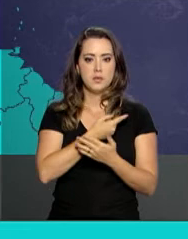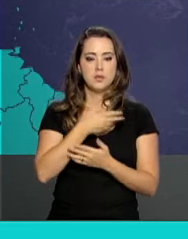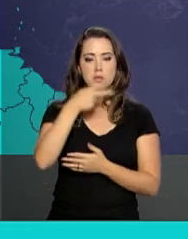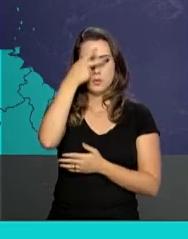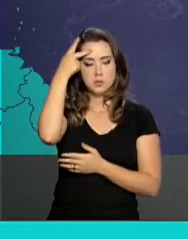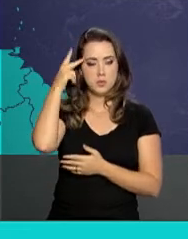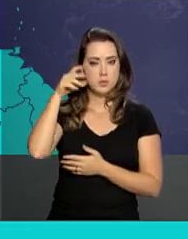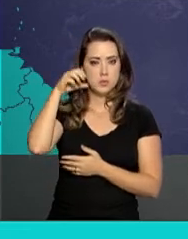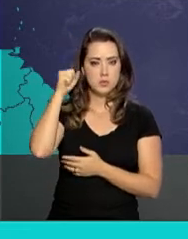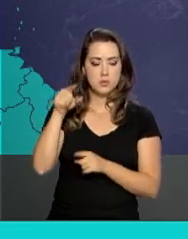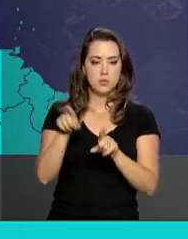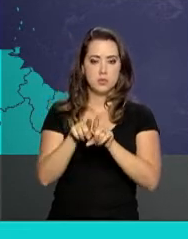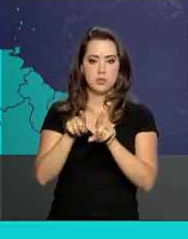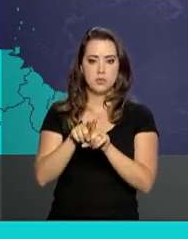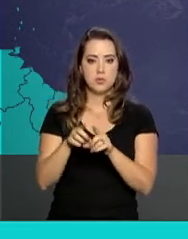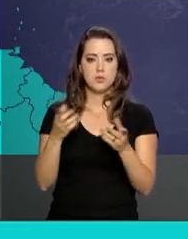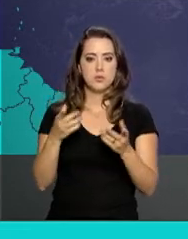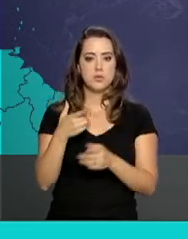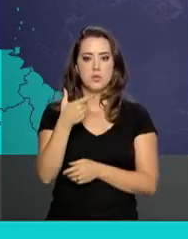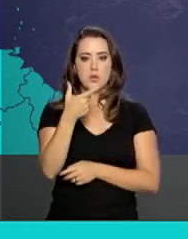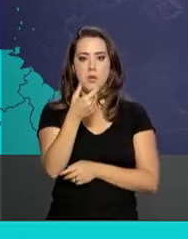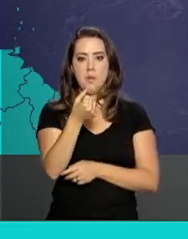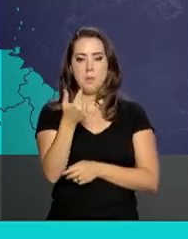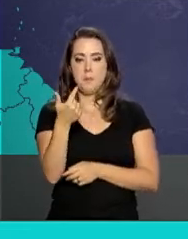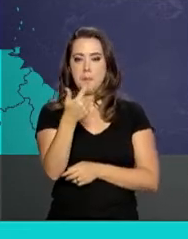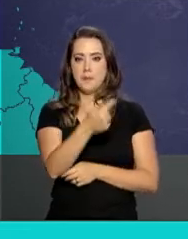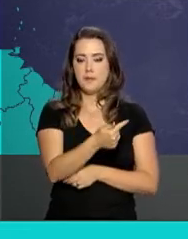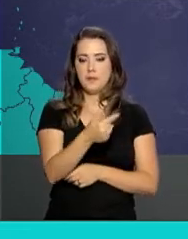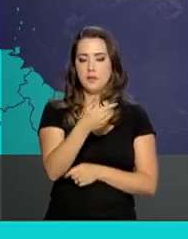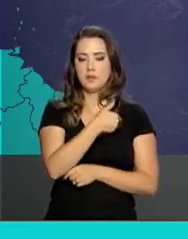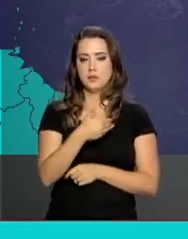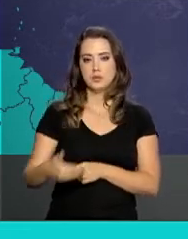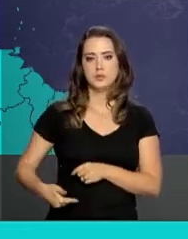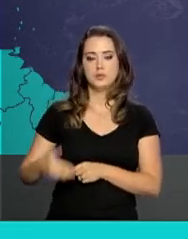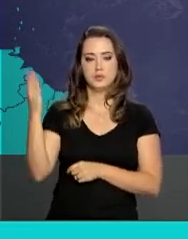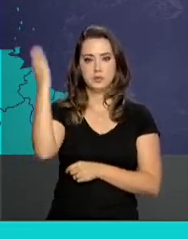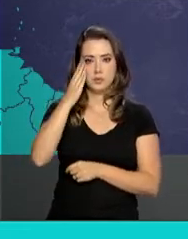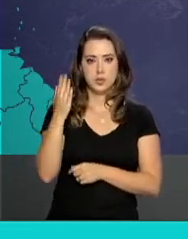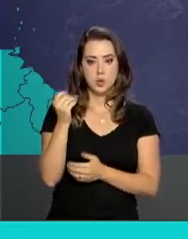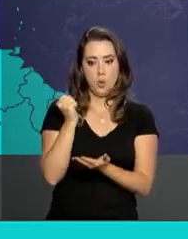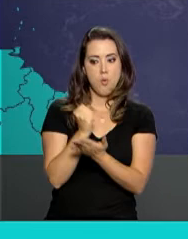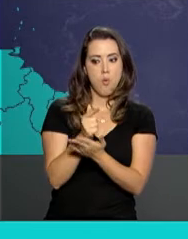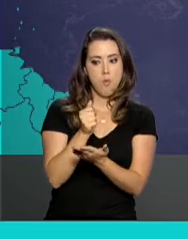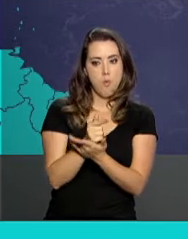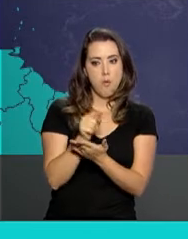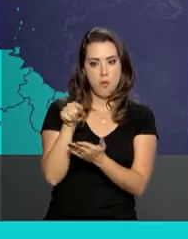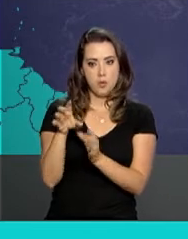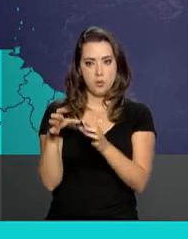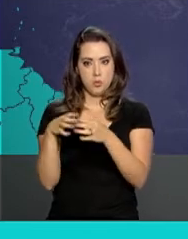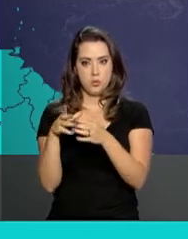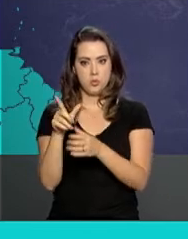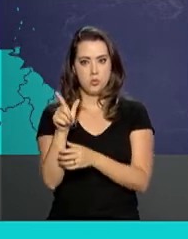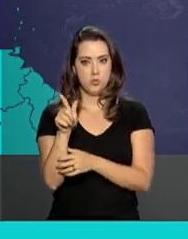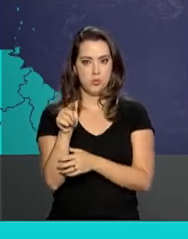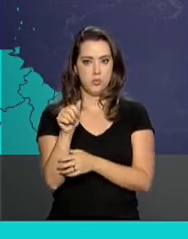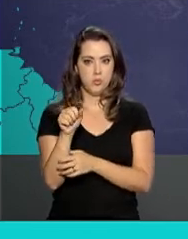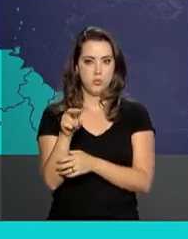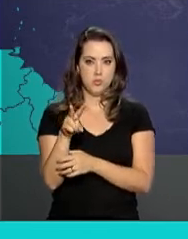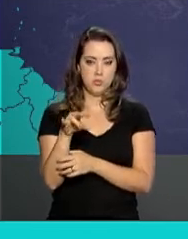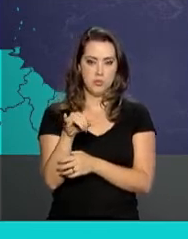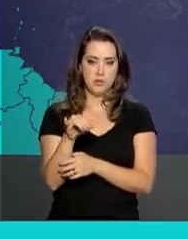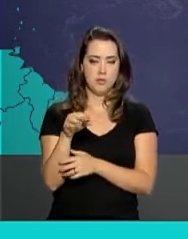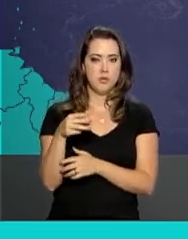ouvintes também, em 2017, o governo brasileiro adquiriu deles